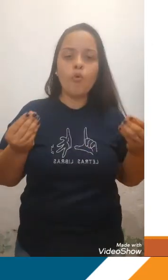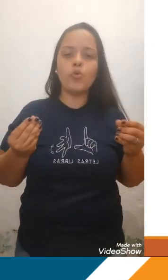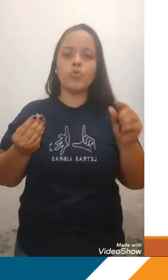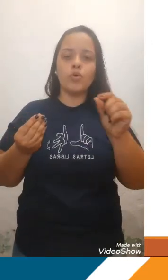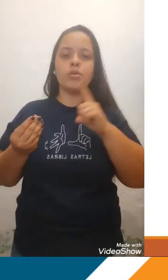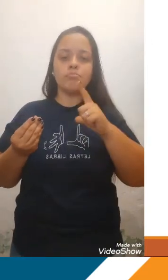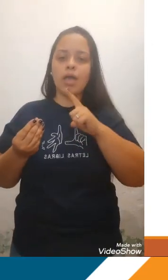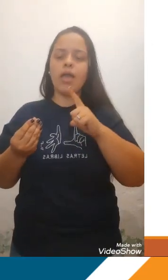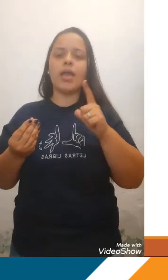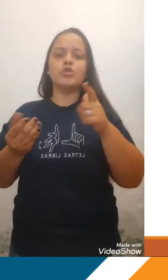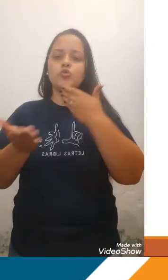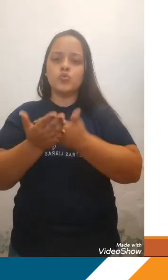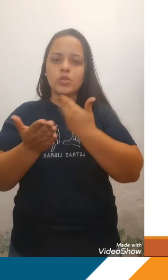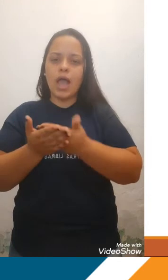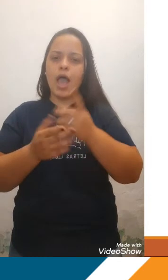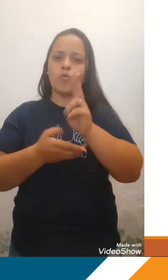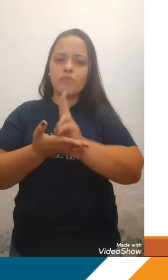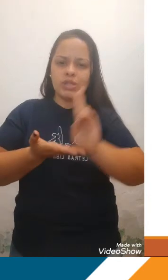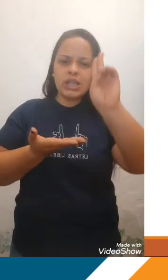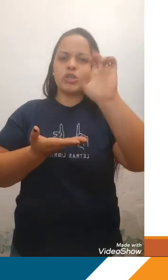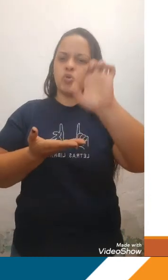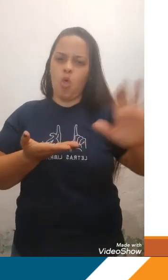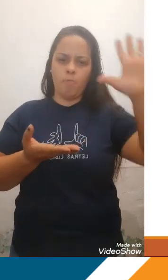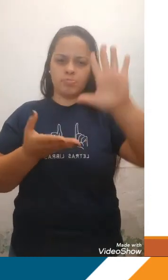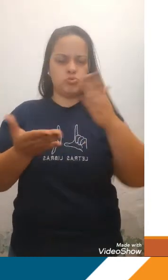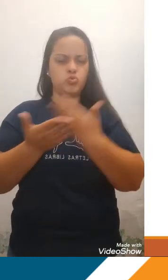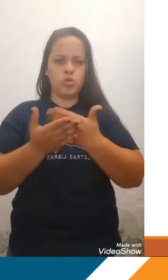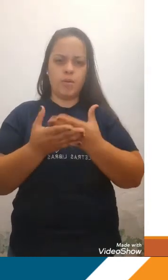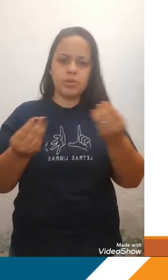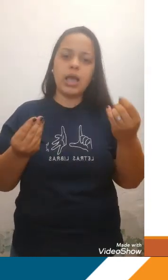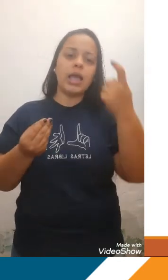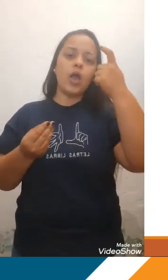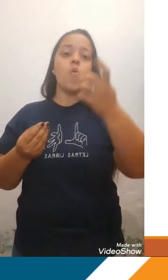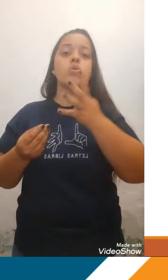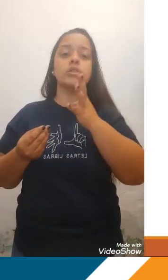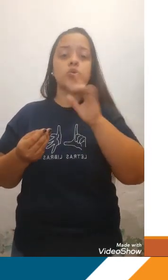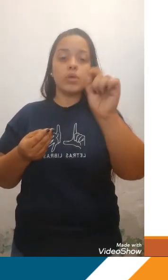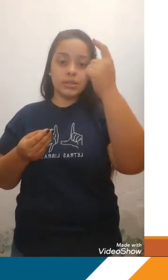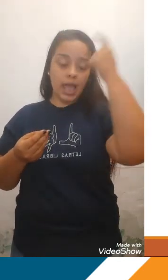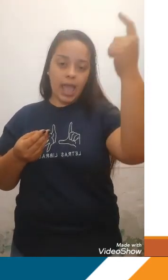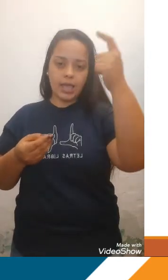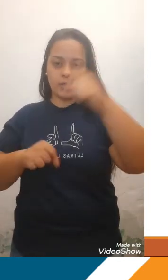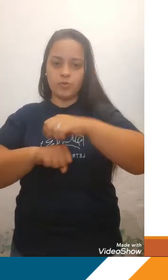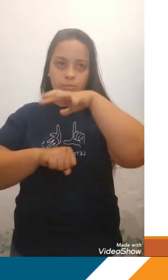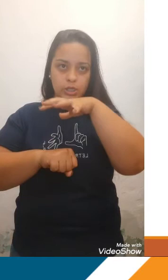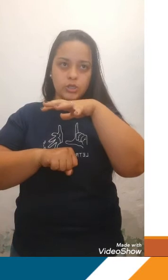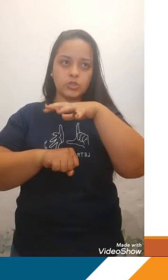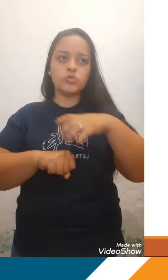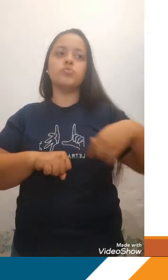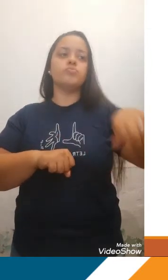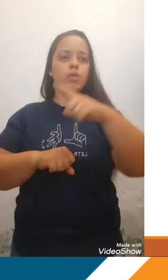deles haviam inclusive estudado em universidades na Europa, onde conheceram as ideias iluministas. Foram